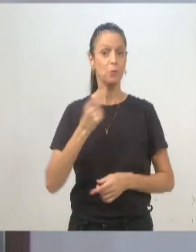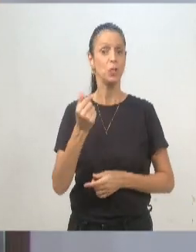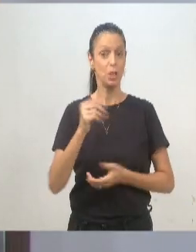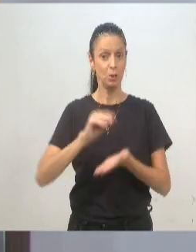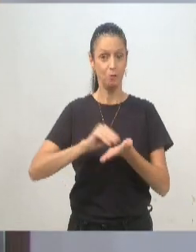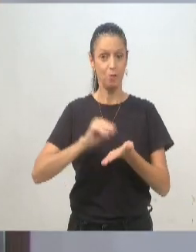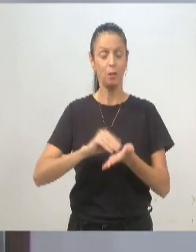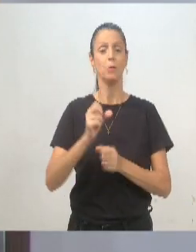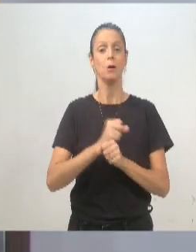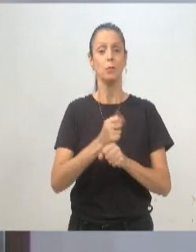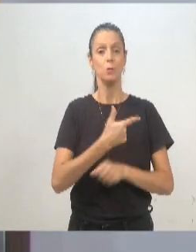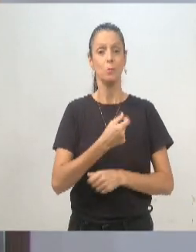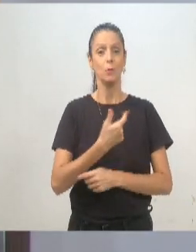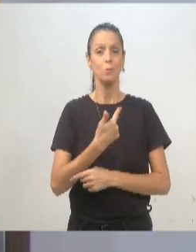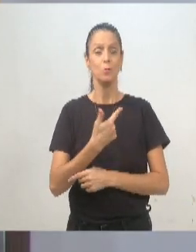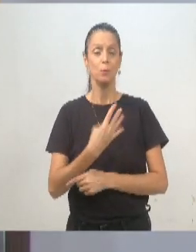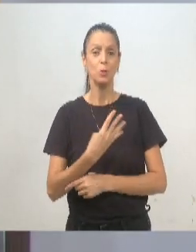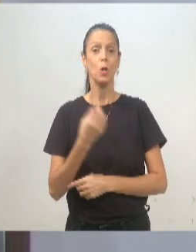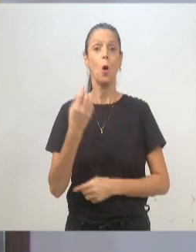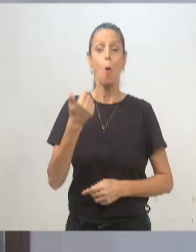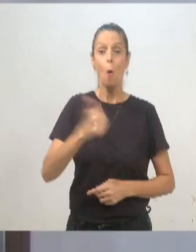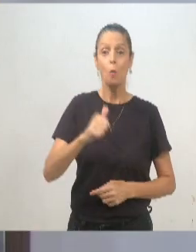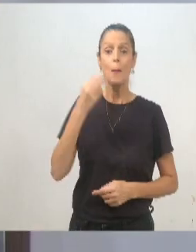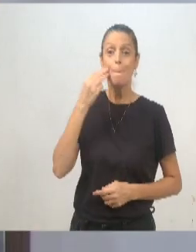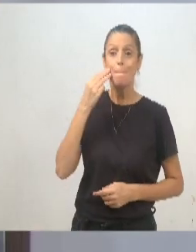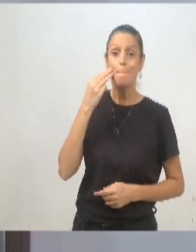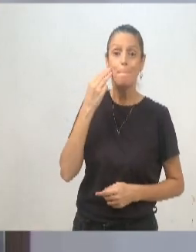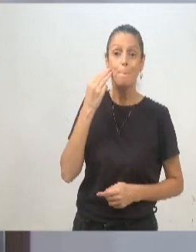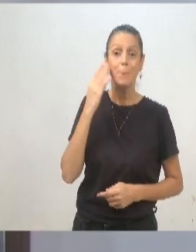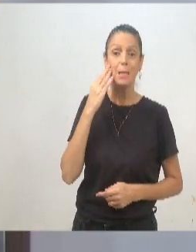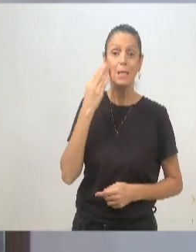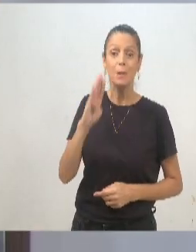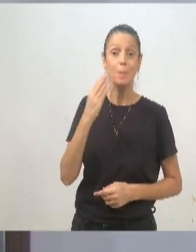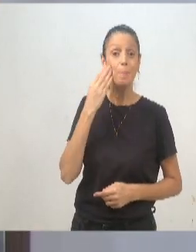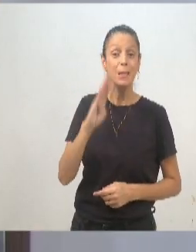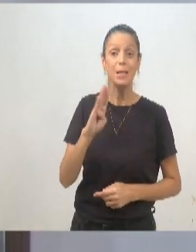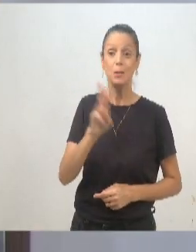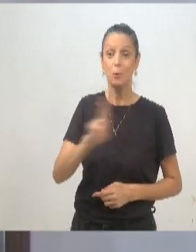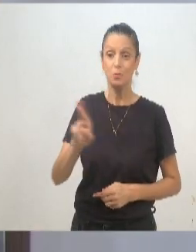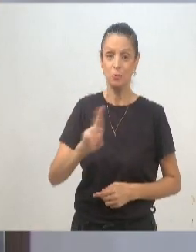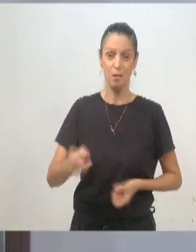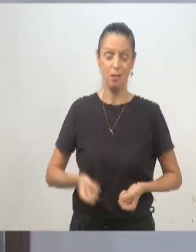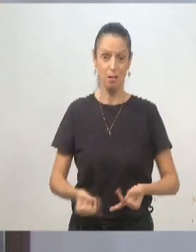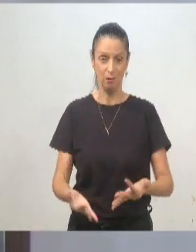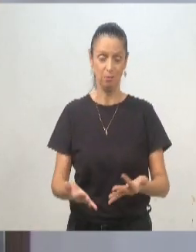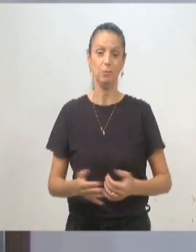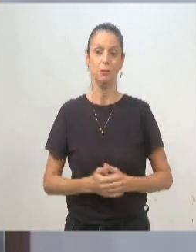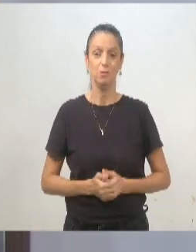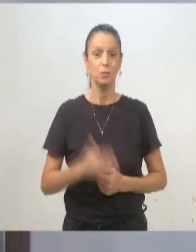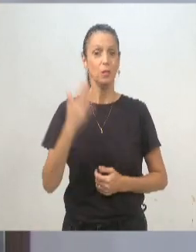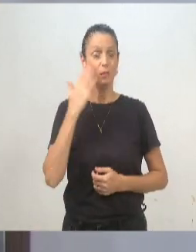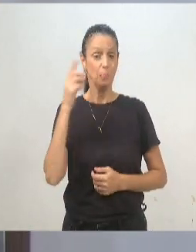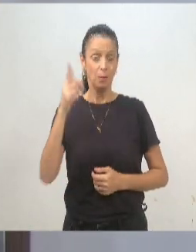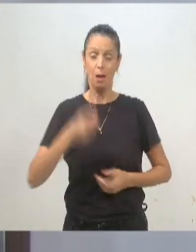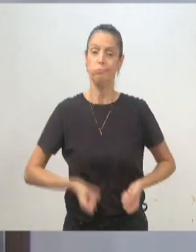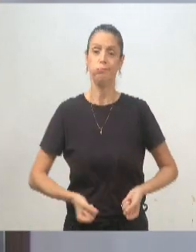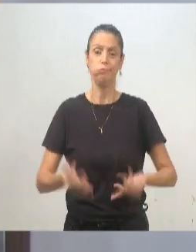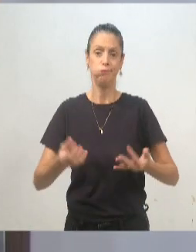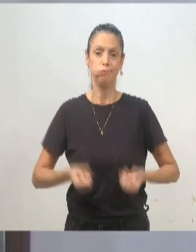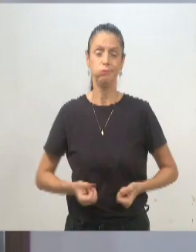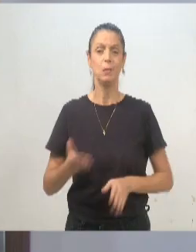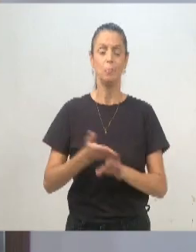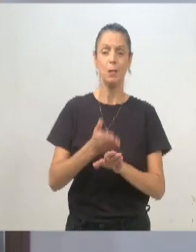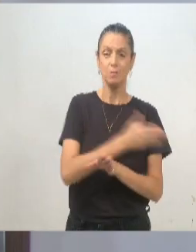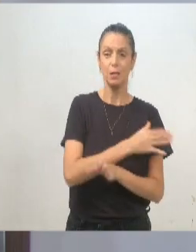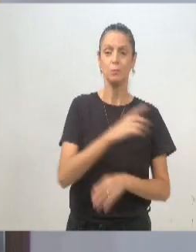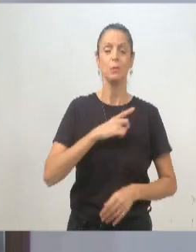em 2024 de 11 bilhões de reais. Se a gente considerar as despesas extraordinárias decorrentes daquela tragédia no Rio